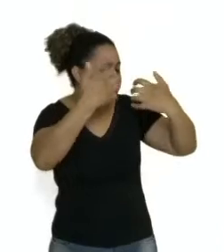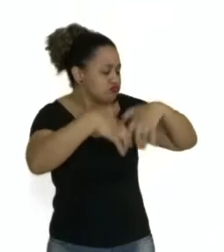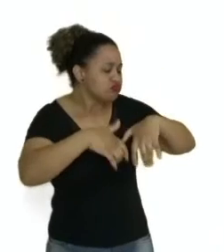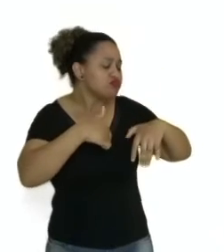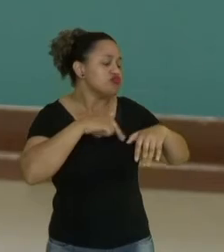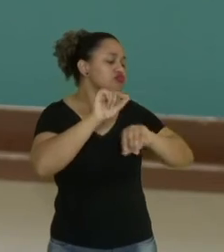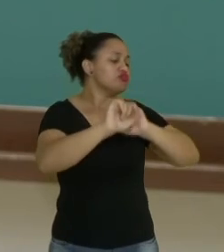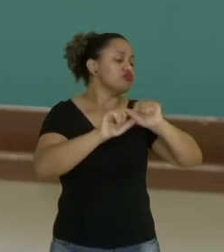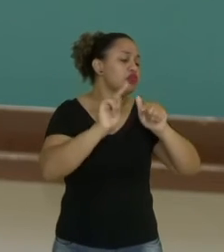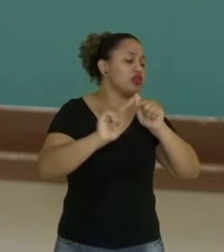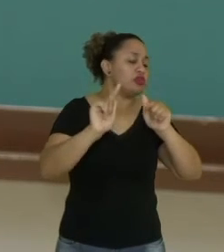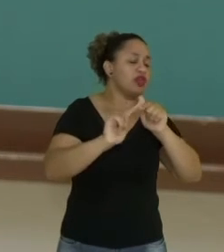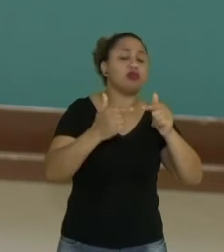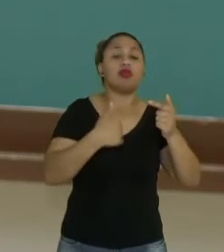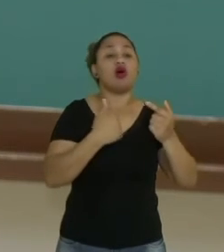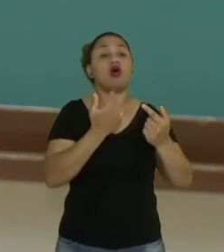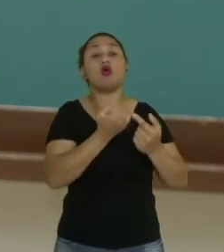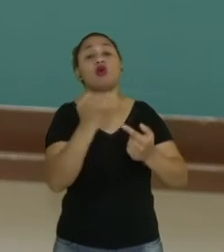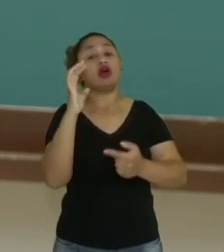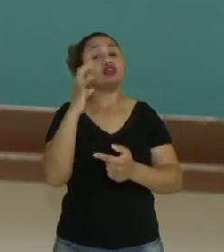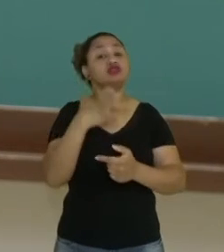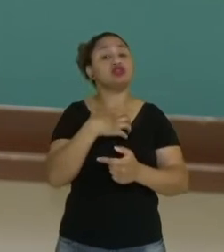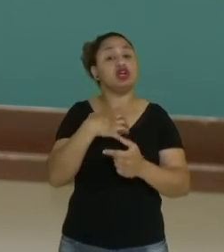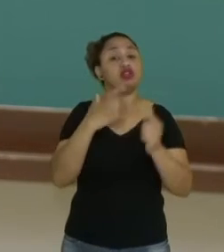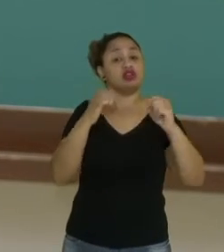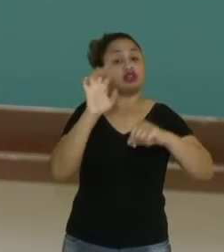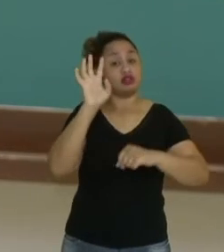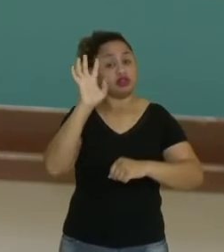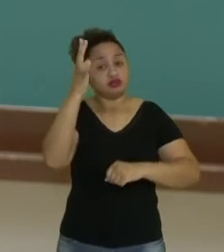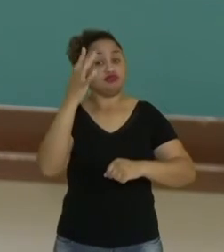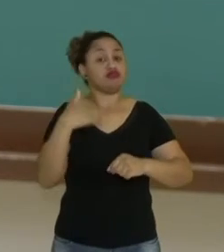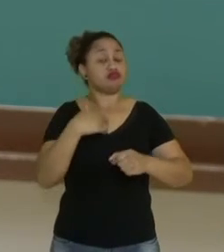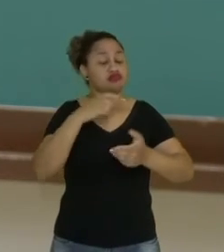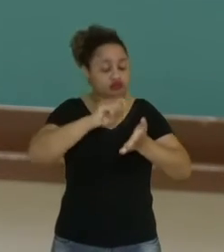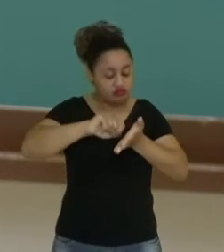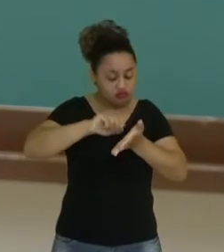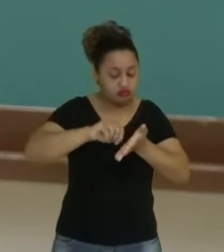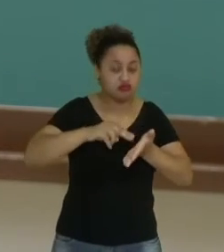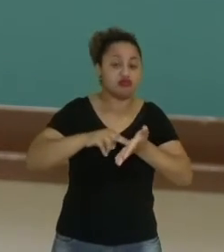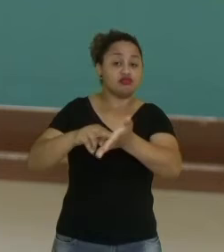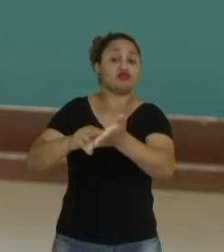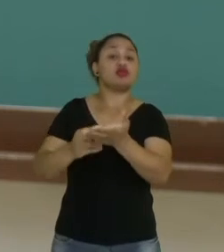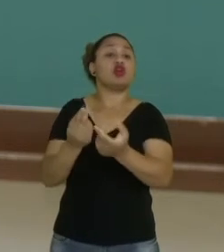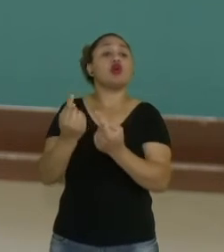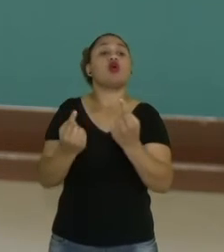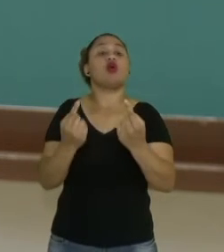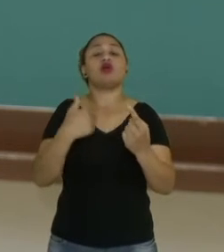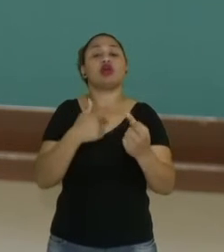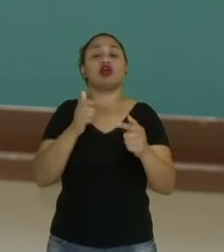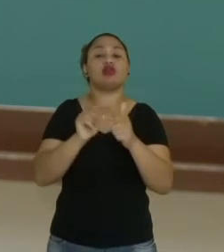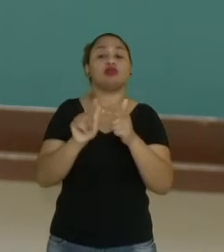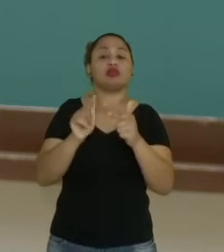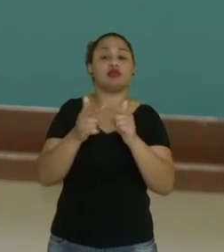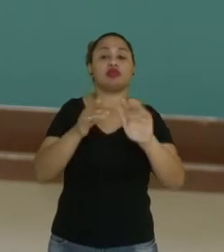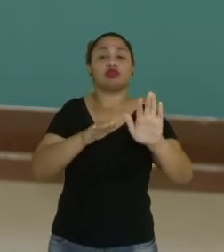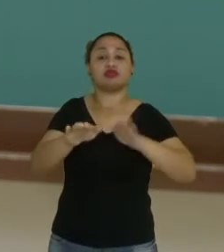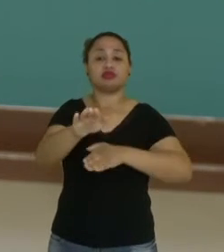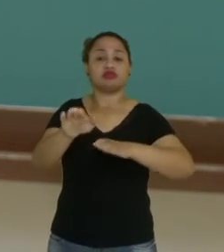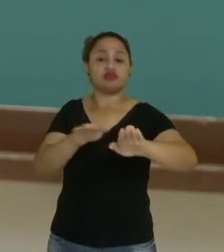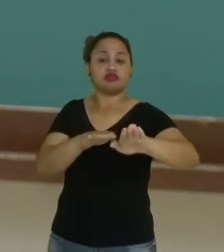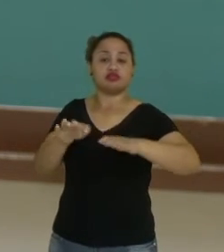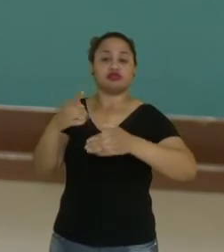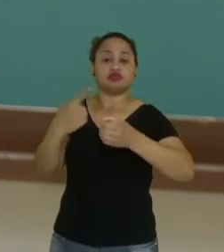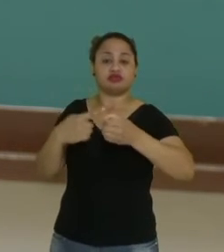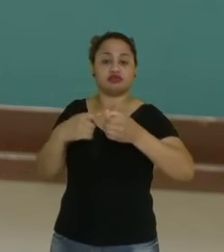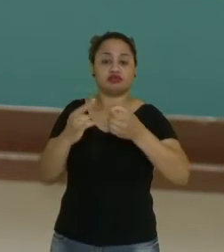soluções para os problemas apresentados. No caso aqui, a solução é referente aqui, à mobilidade urbana. Então, eu já sei